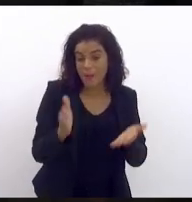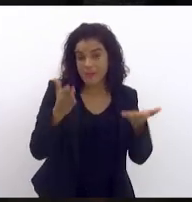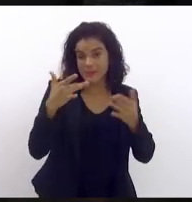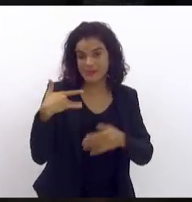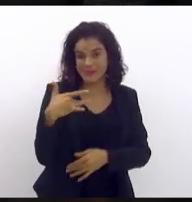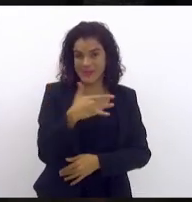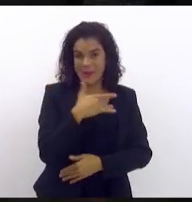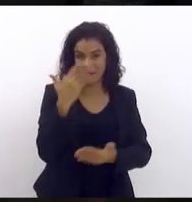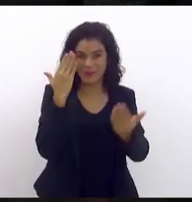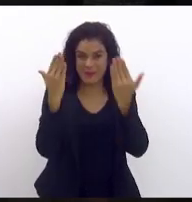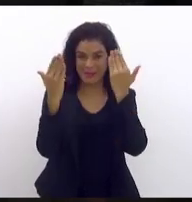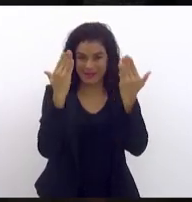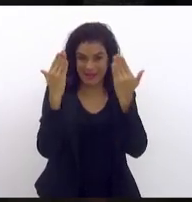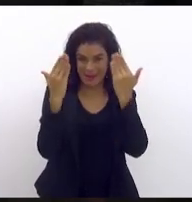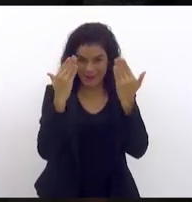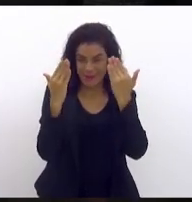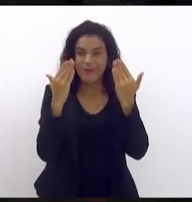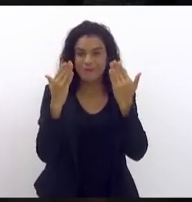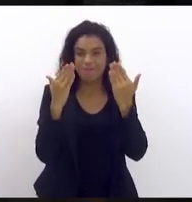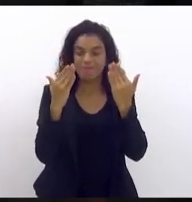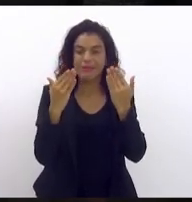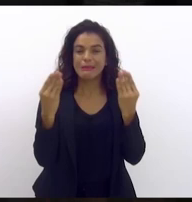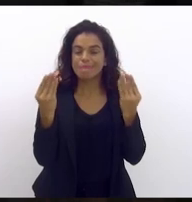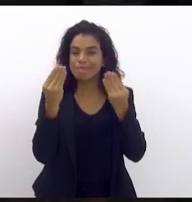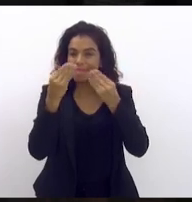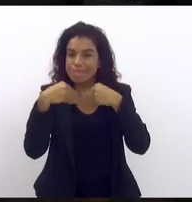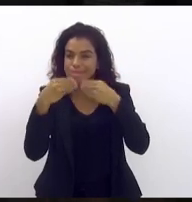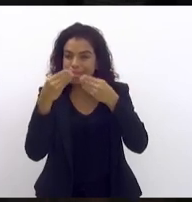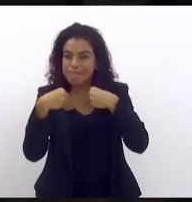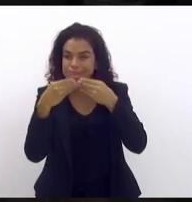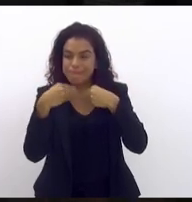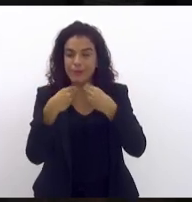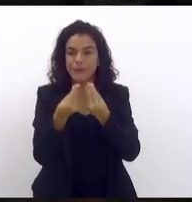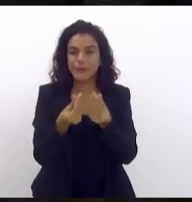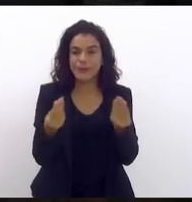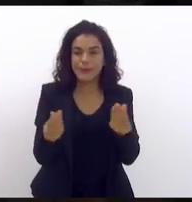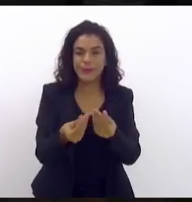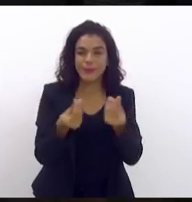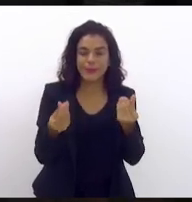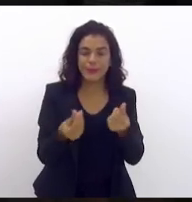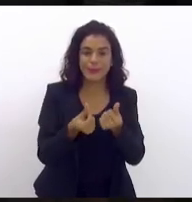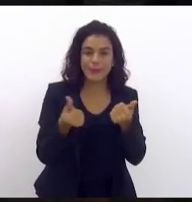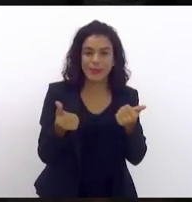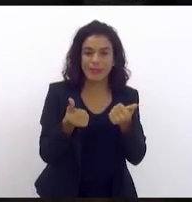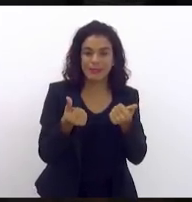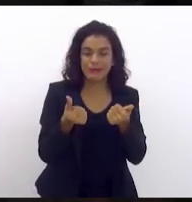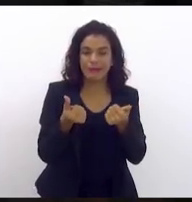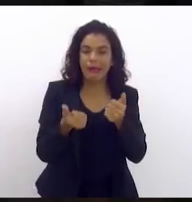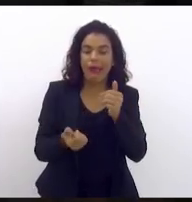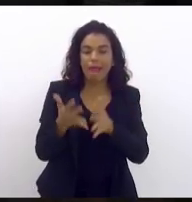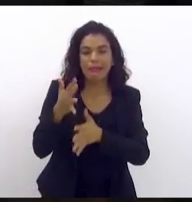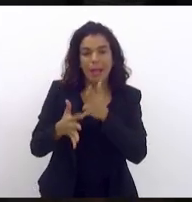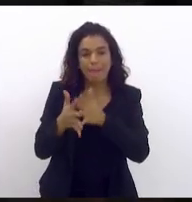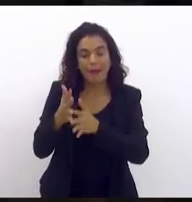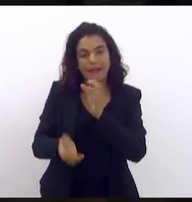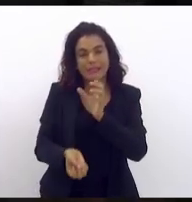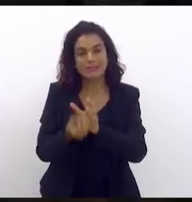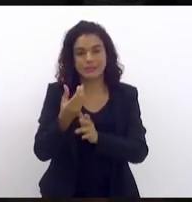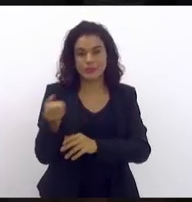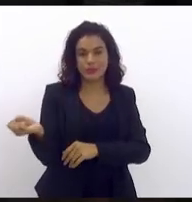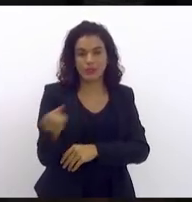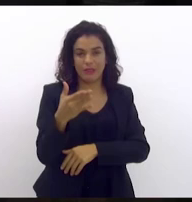mental da juventude que quando fragilizada torna ineficiente todas as outras políticas e em casos